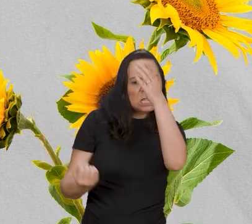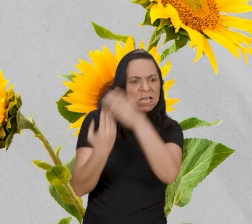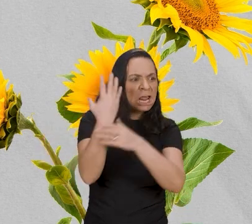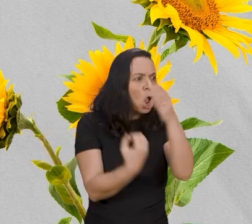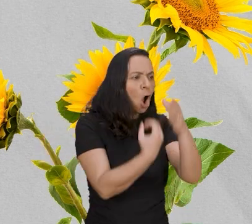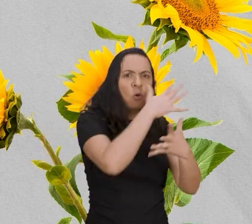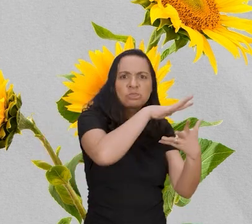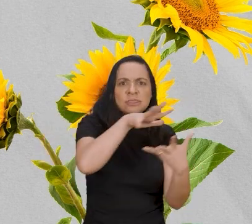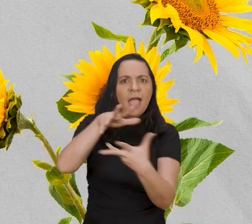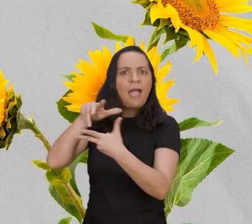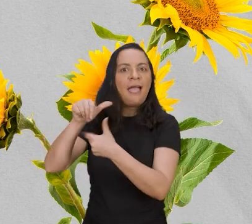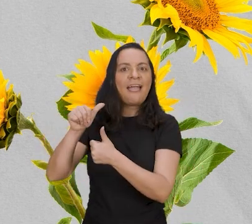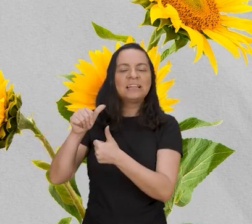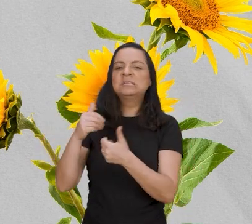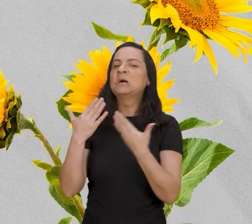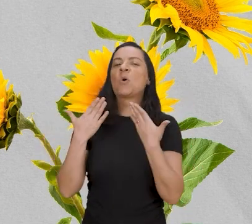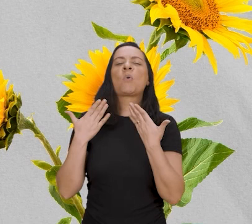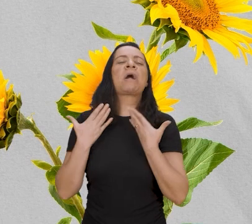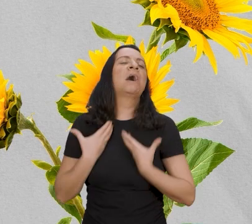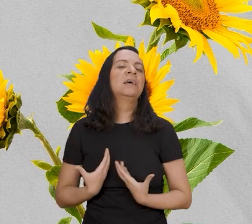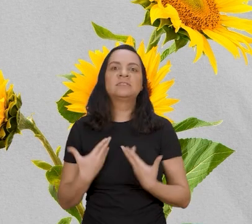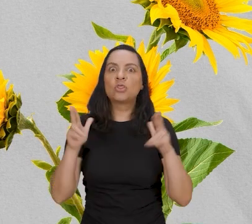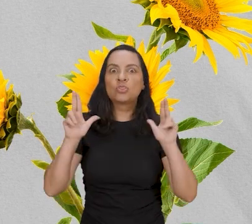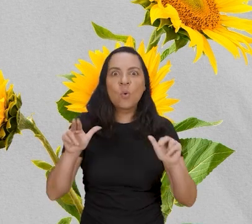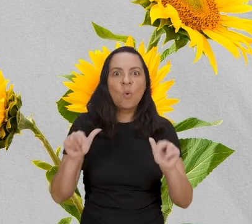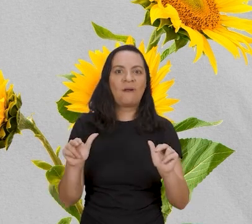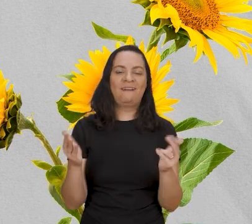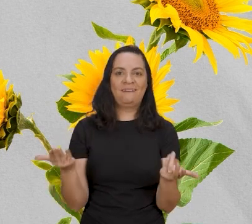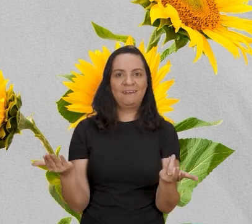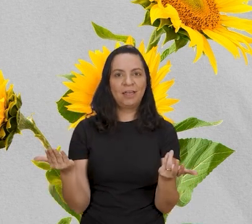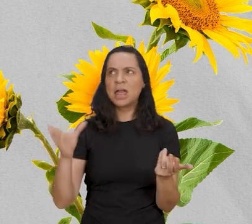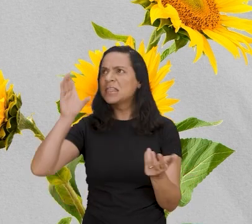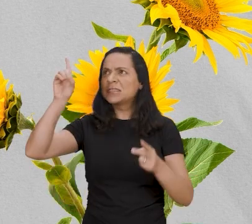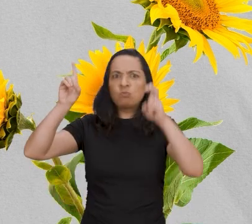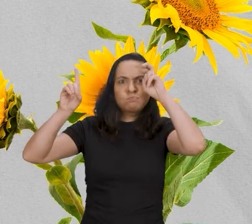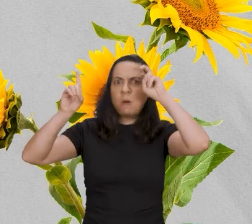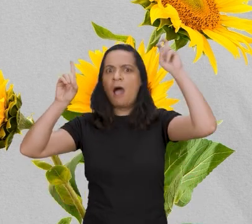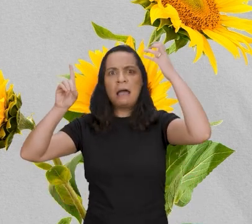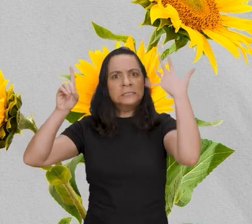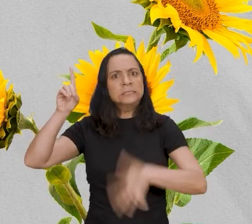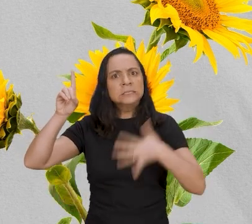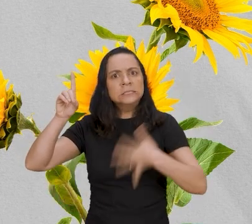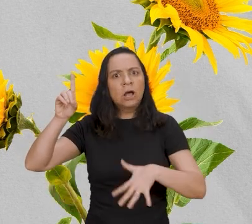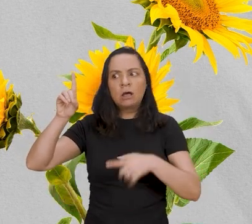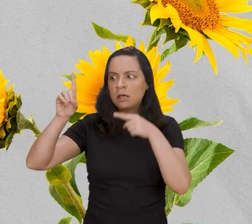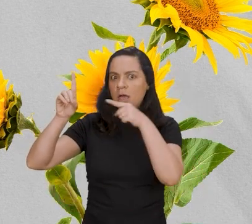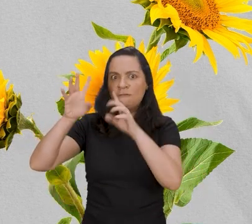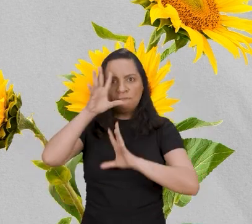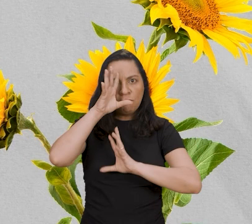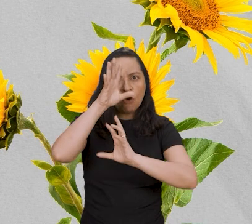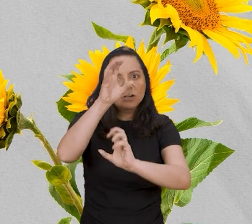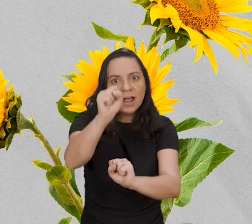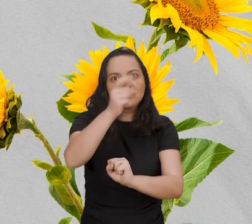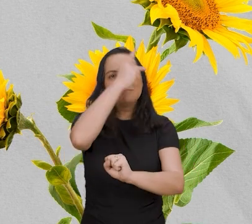de toda a terra. Ele não se cansa, nem fica exausto. Sua sabedoria é insondável. Ele fortalece